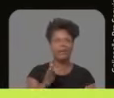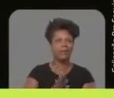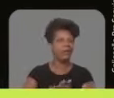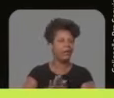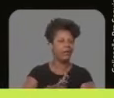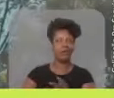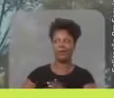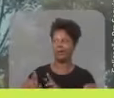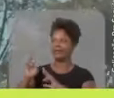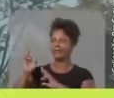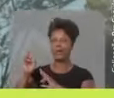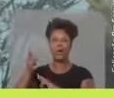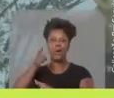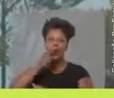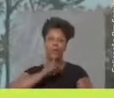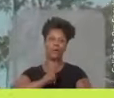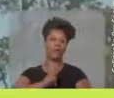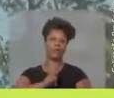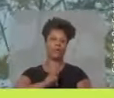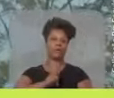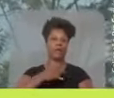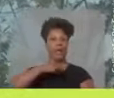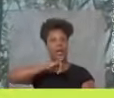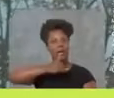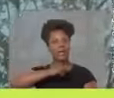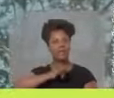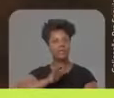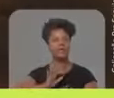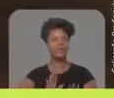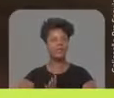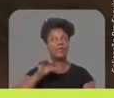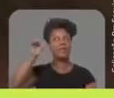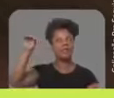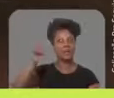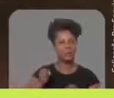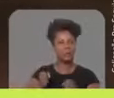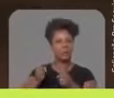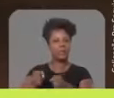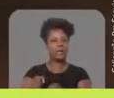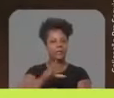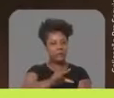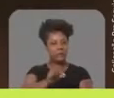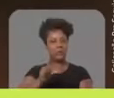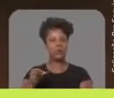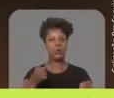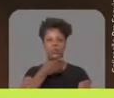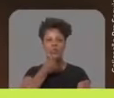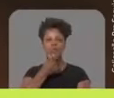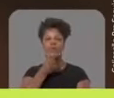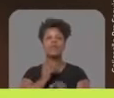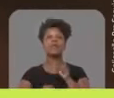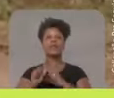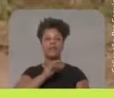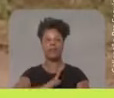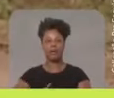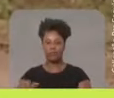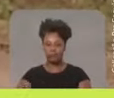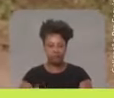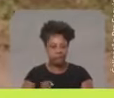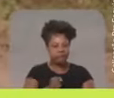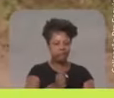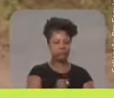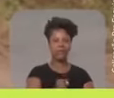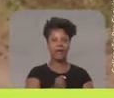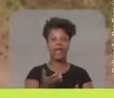nem muita esperança de chegar não, mas Deus tem poder, escolheu um homem, botou lá. E